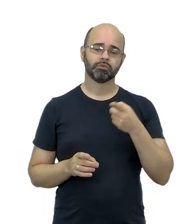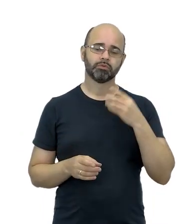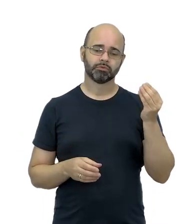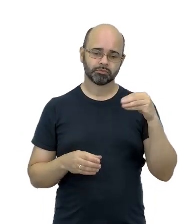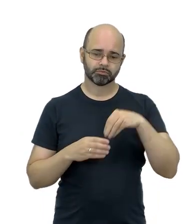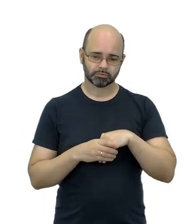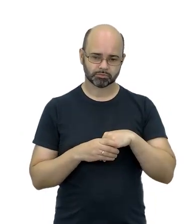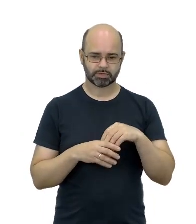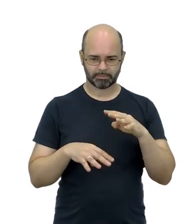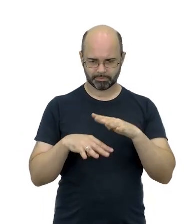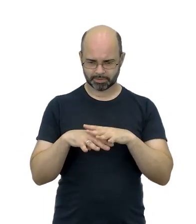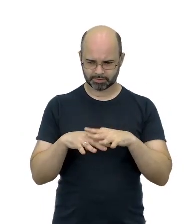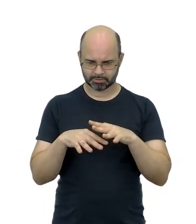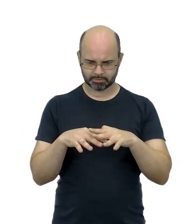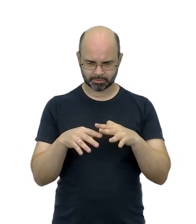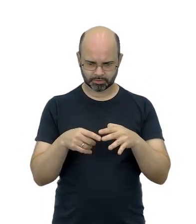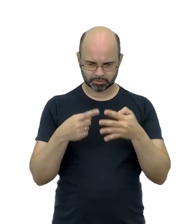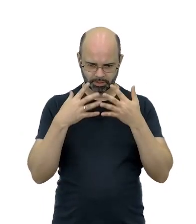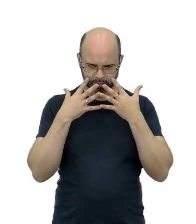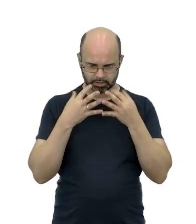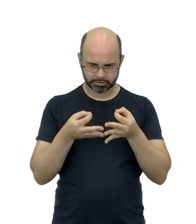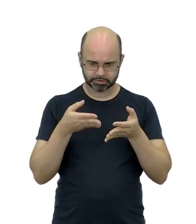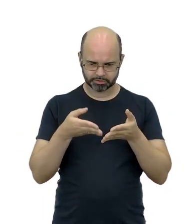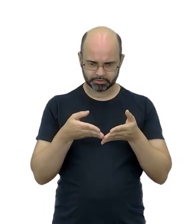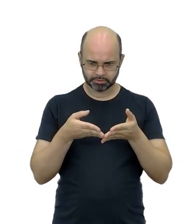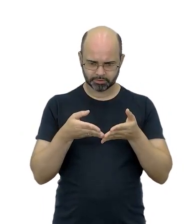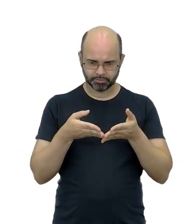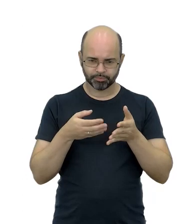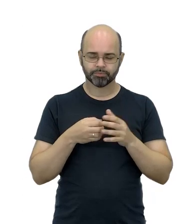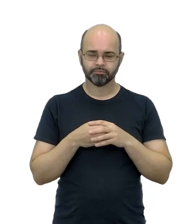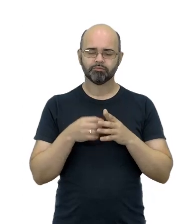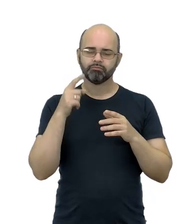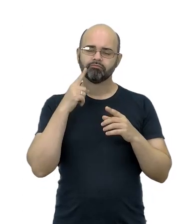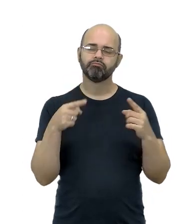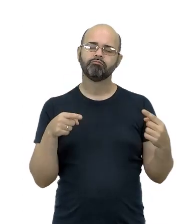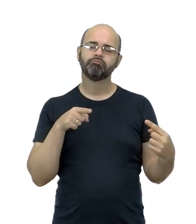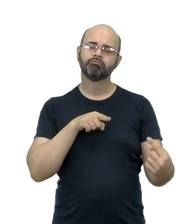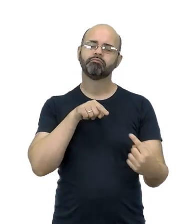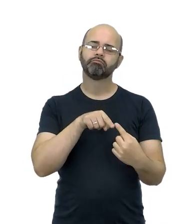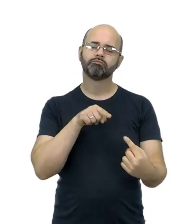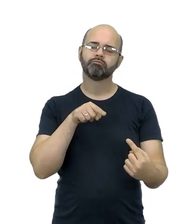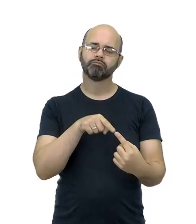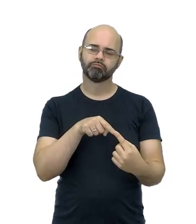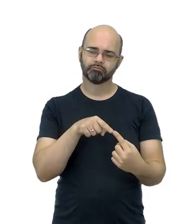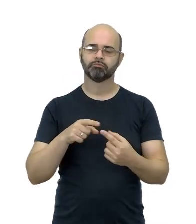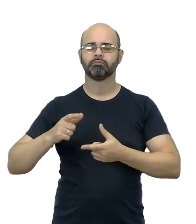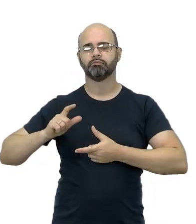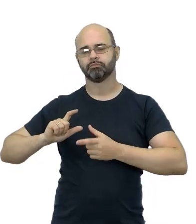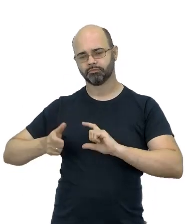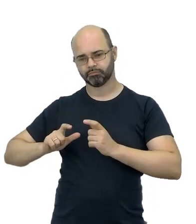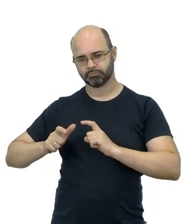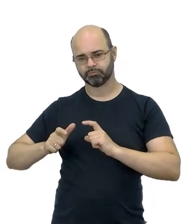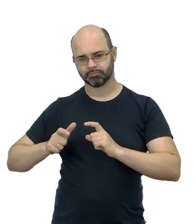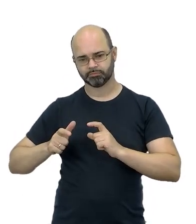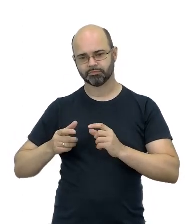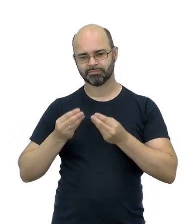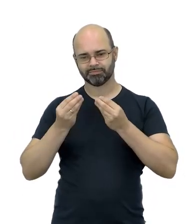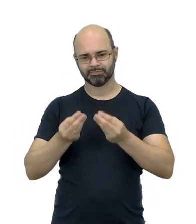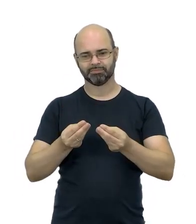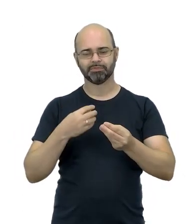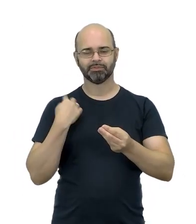da própria matemática, observando, no fundo, essa relação que a geometria possibilita para